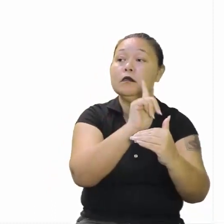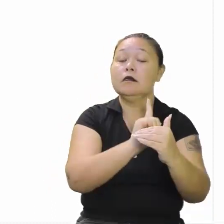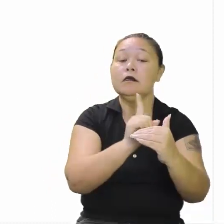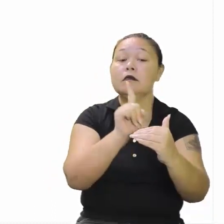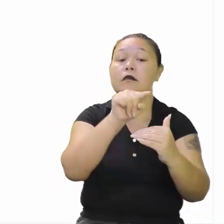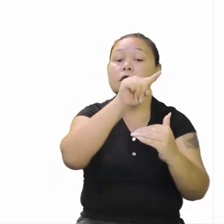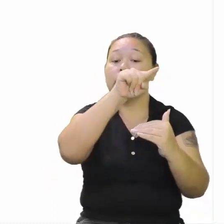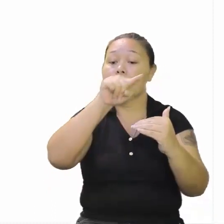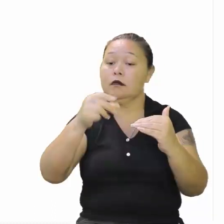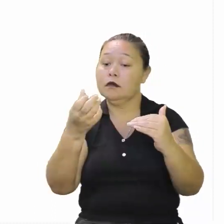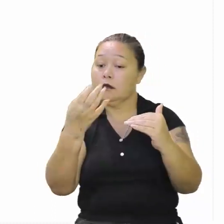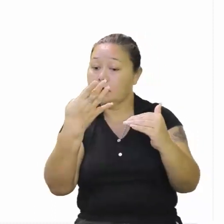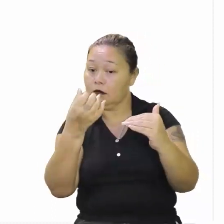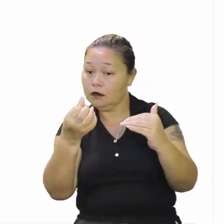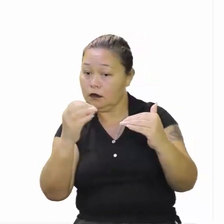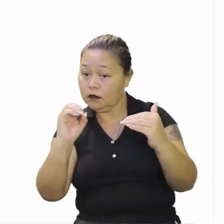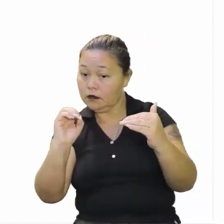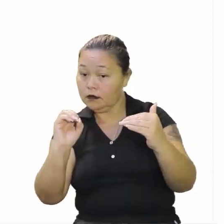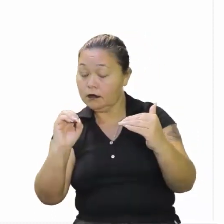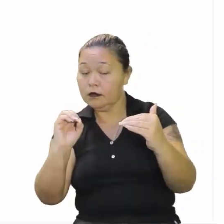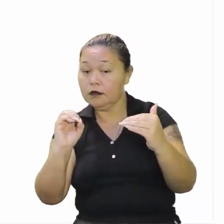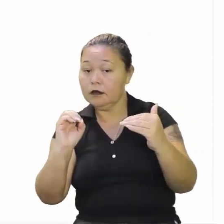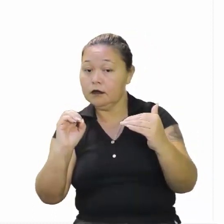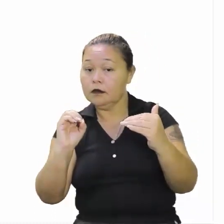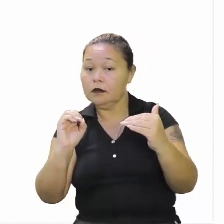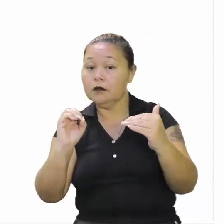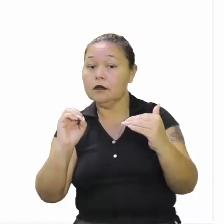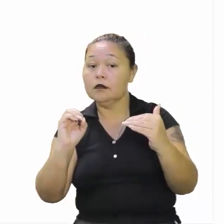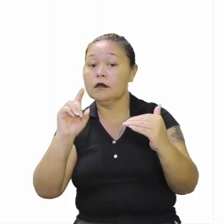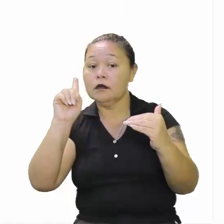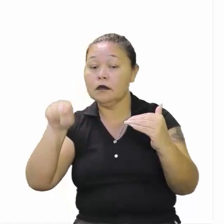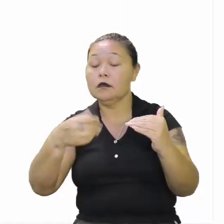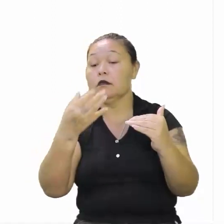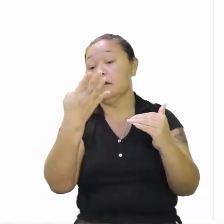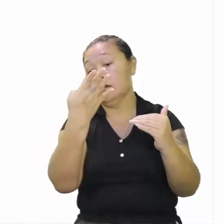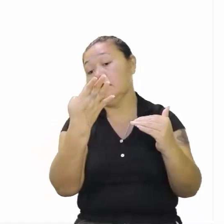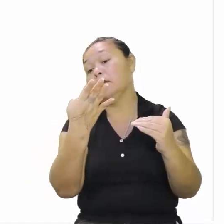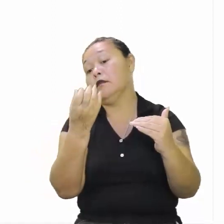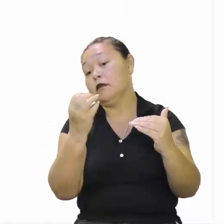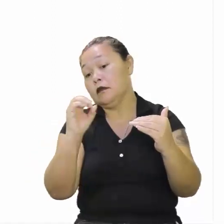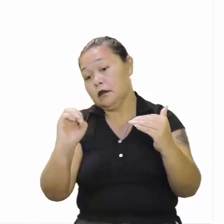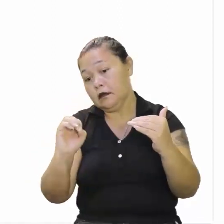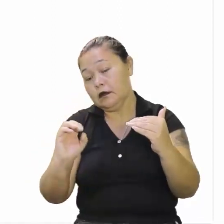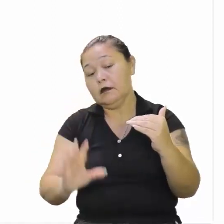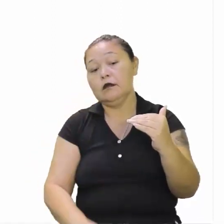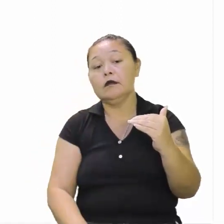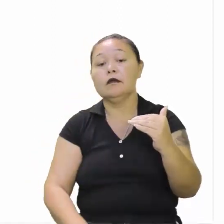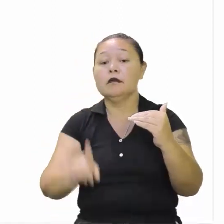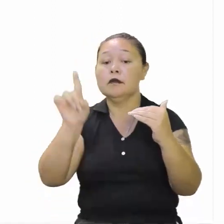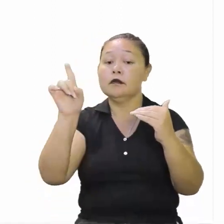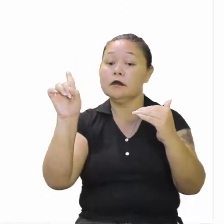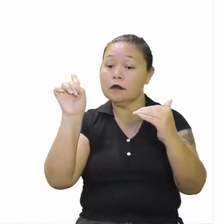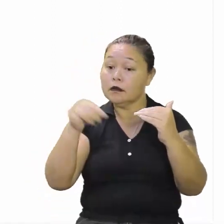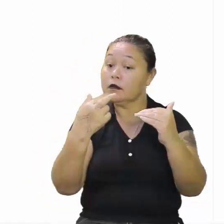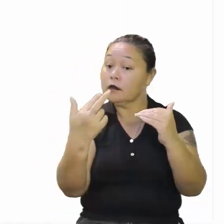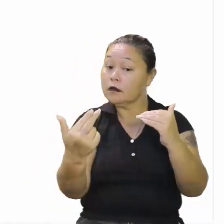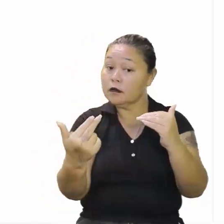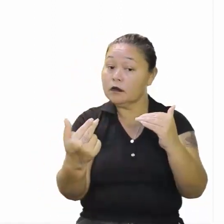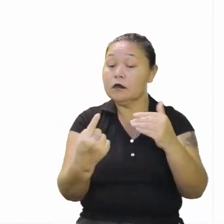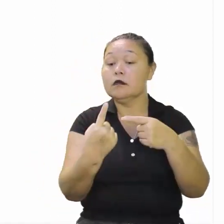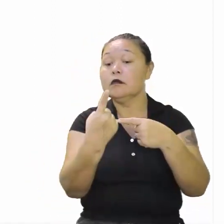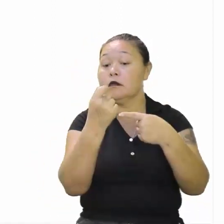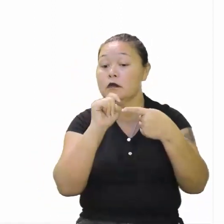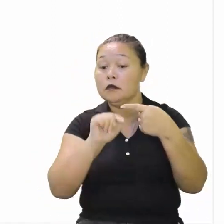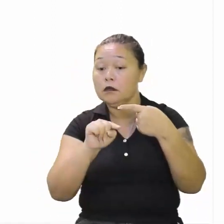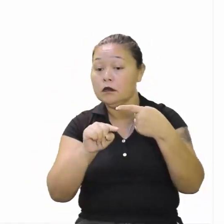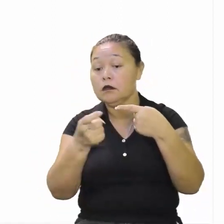vezes 460 é 460. Que é igual a quem? 1.000